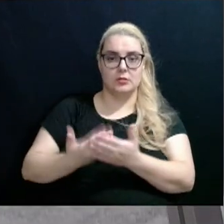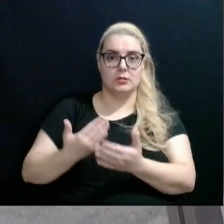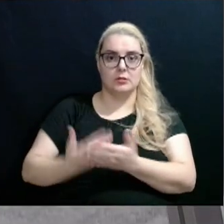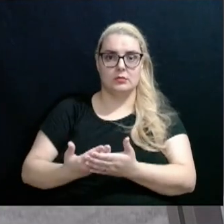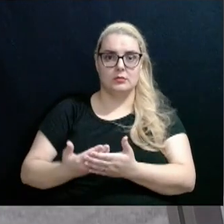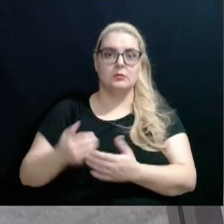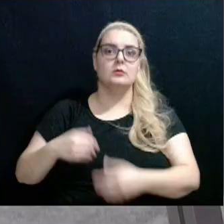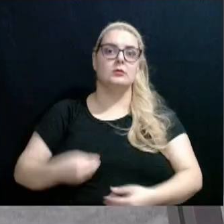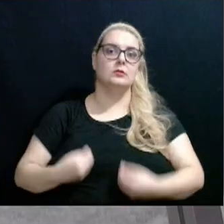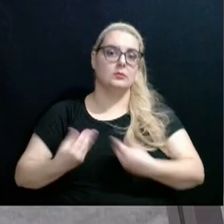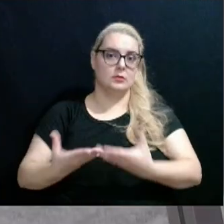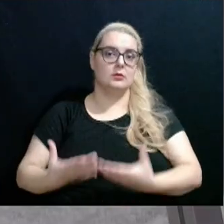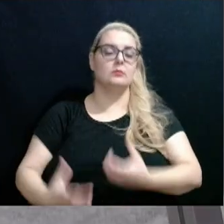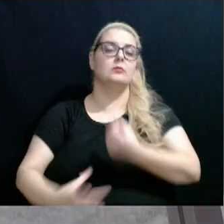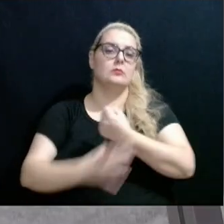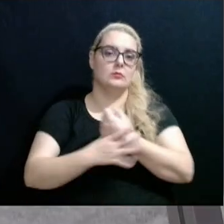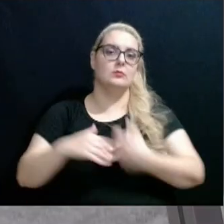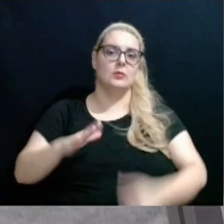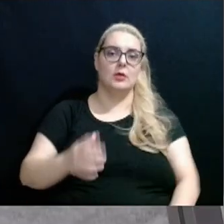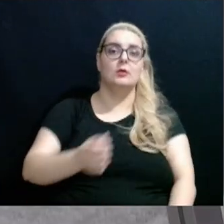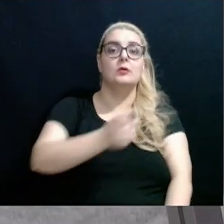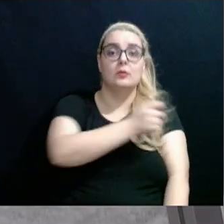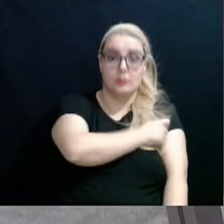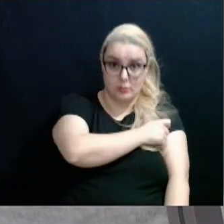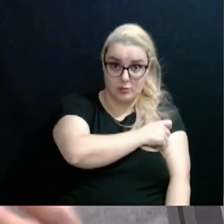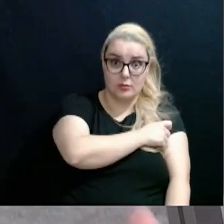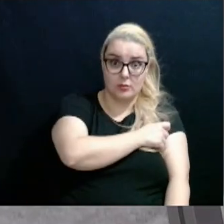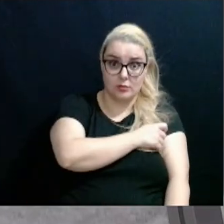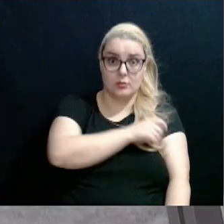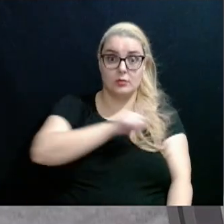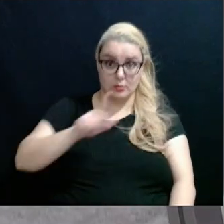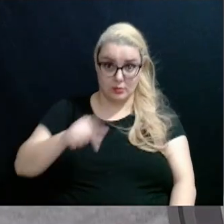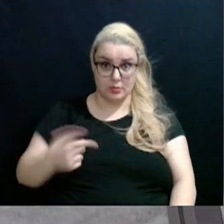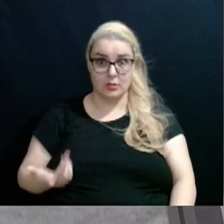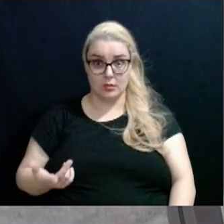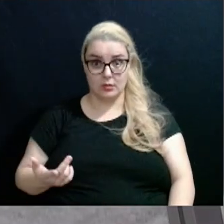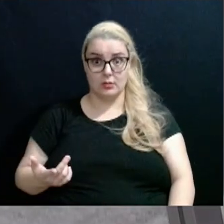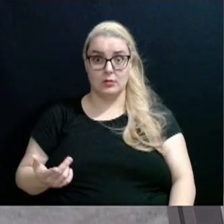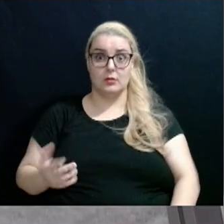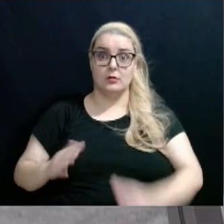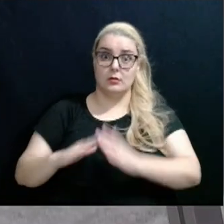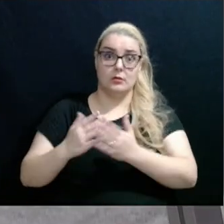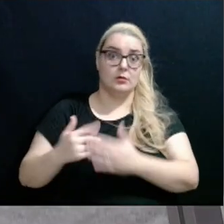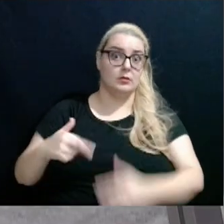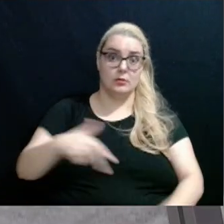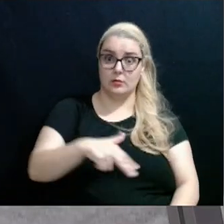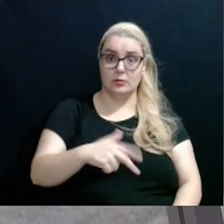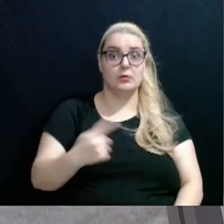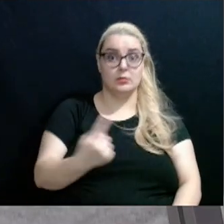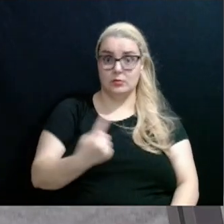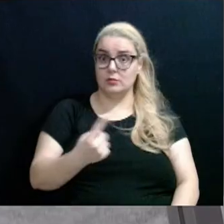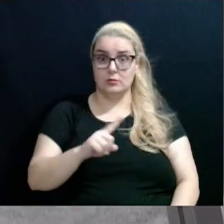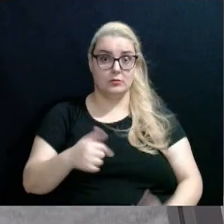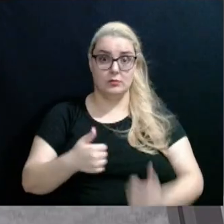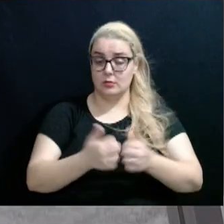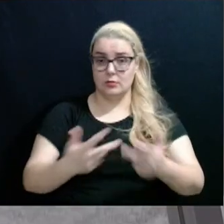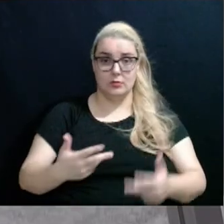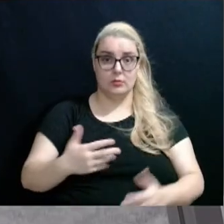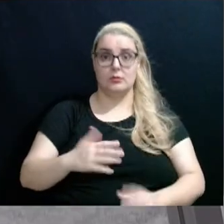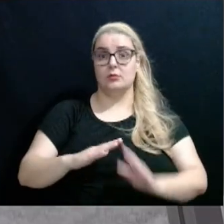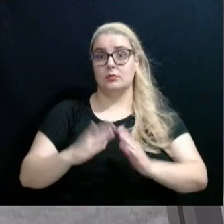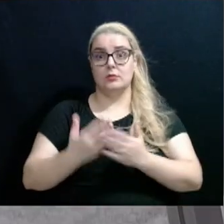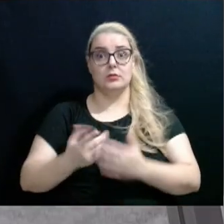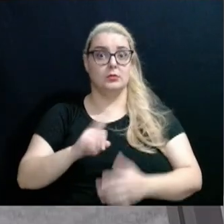segurança para os pais de que o aluno, muitos saem sozinho, não vêm de transporte escolar e alguns não vêm acompanhado dos pais,